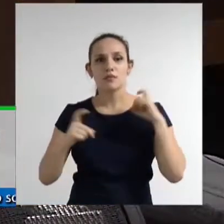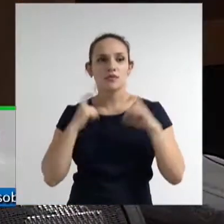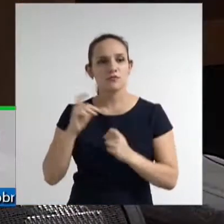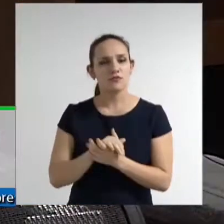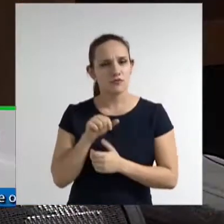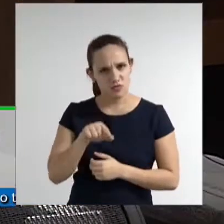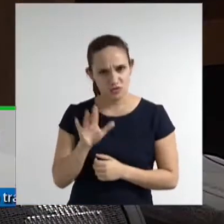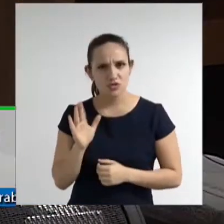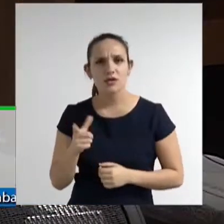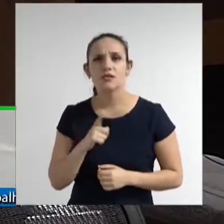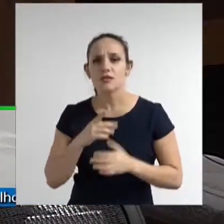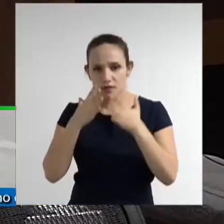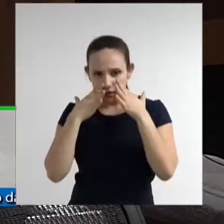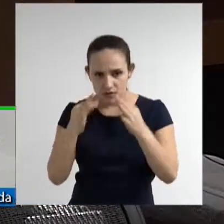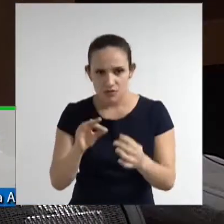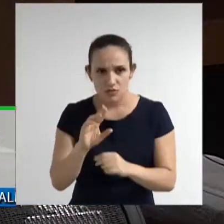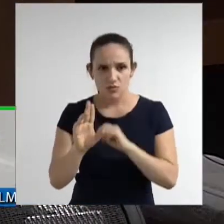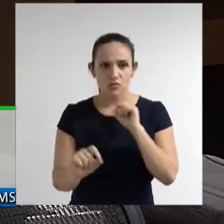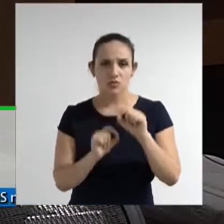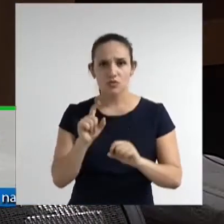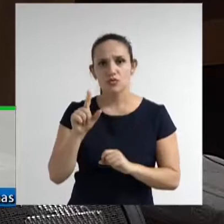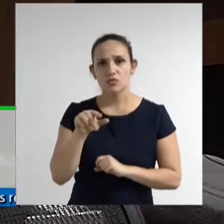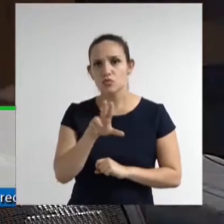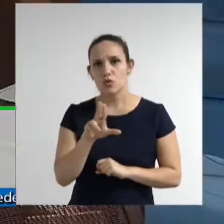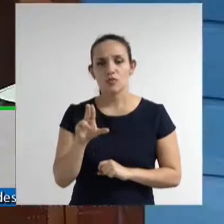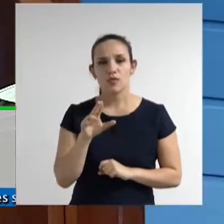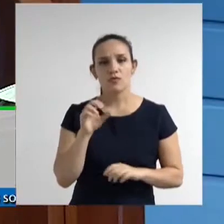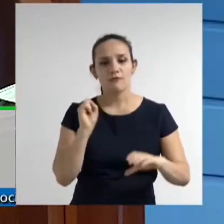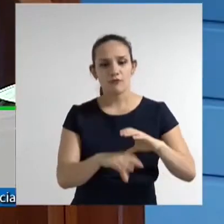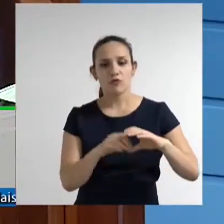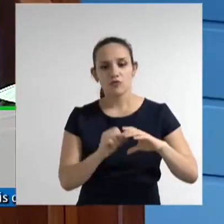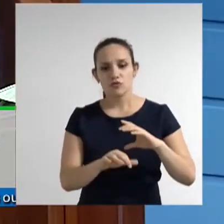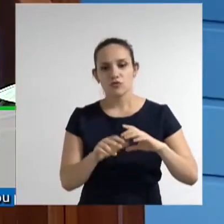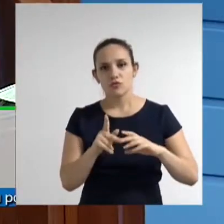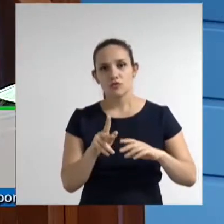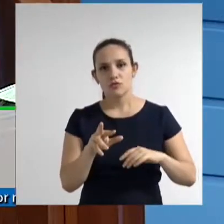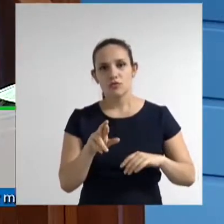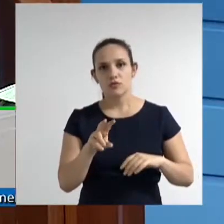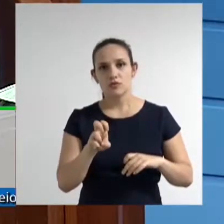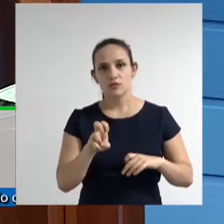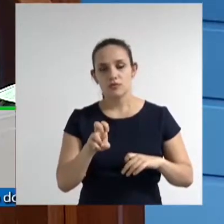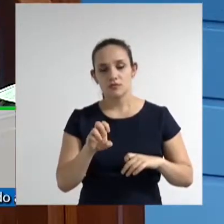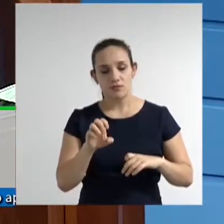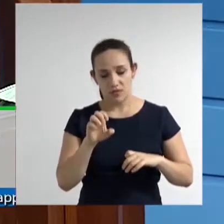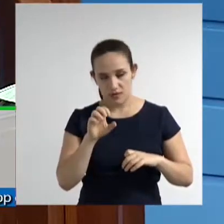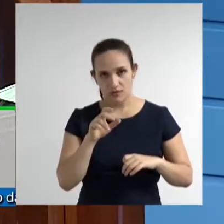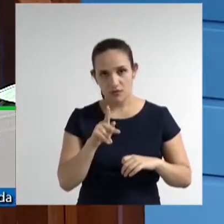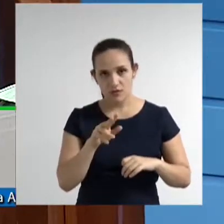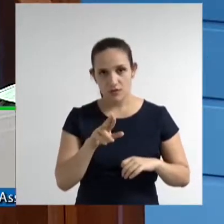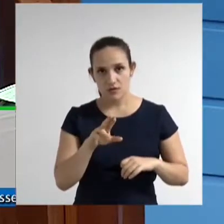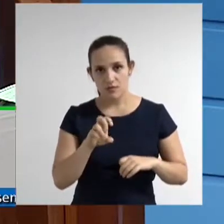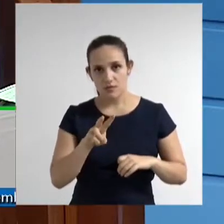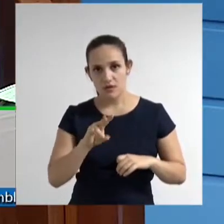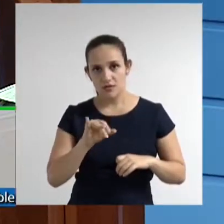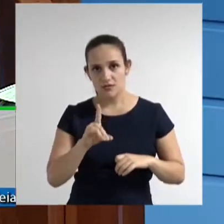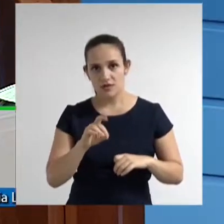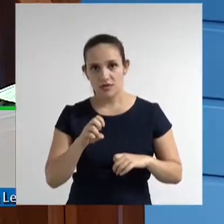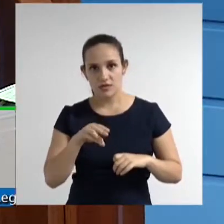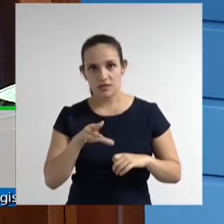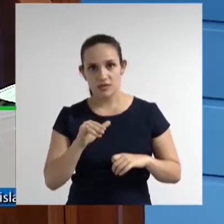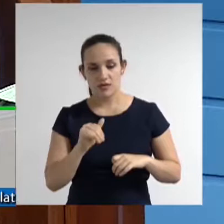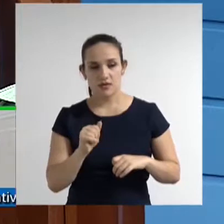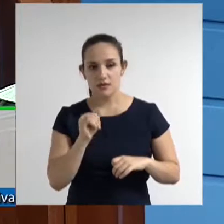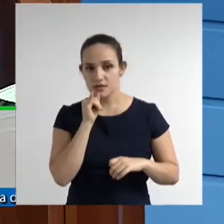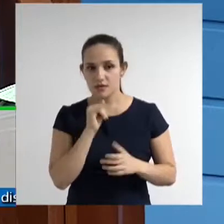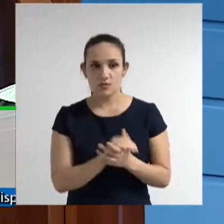Vocês já ouviram falar muito no tal dos fundos de previdência, que hoje o Fundo de Previdência veda repasse para o Tesouro quando o Tesouro